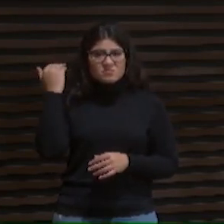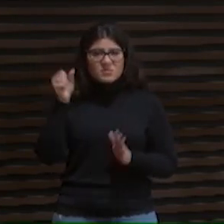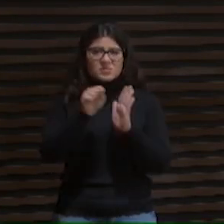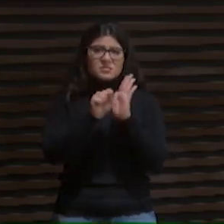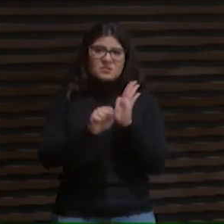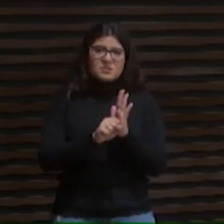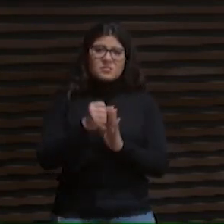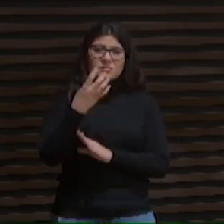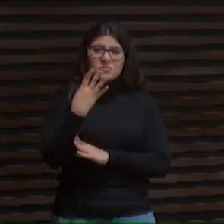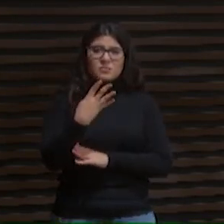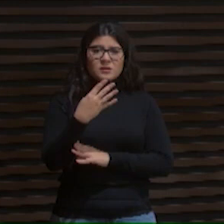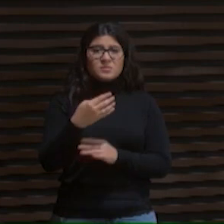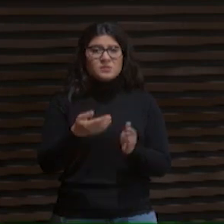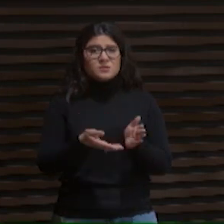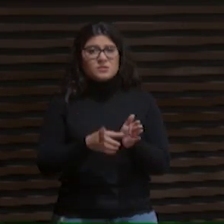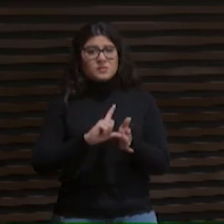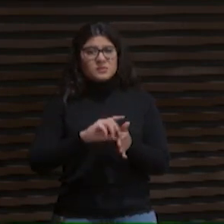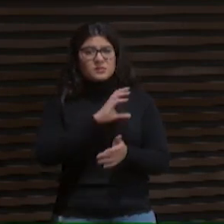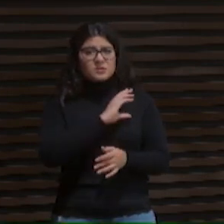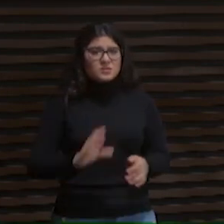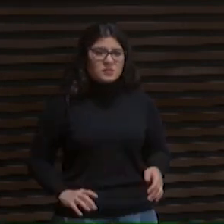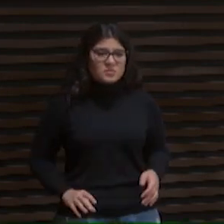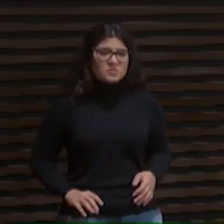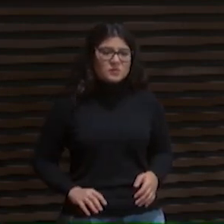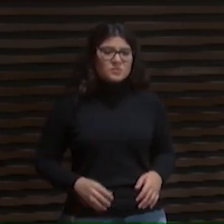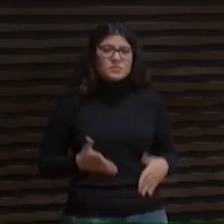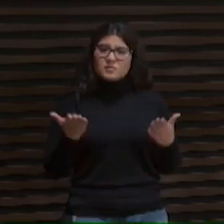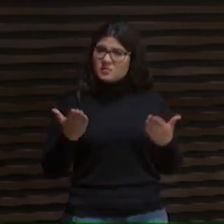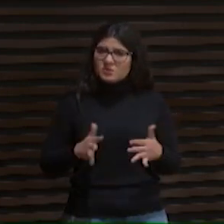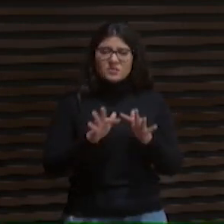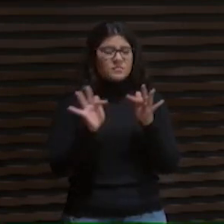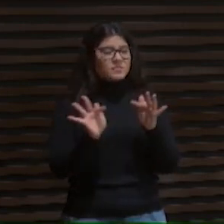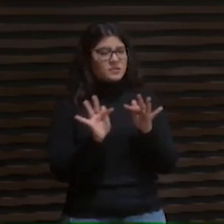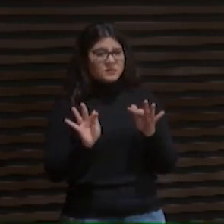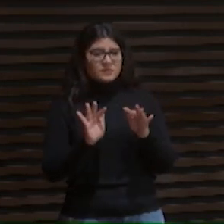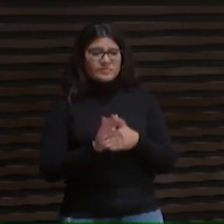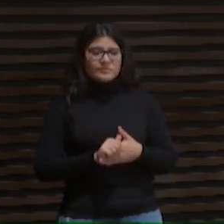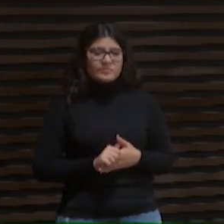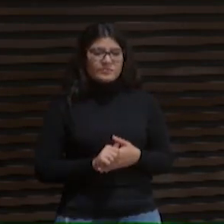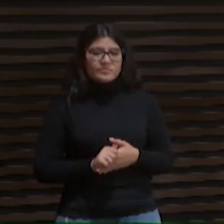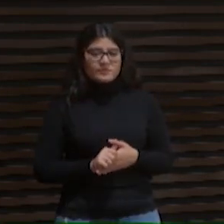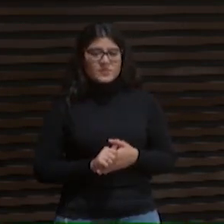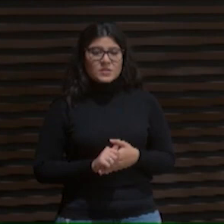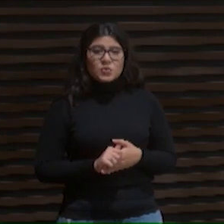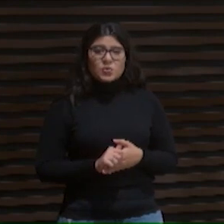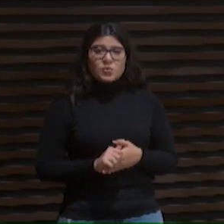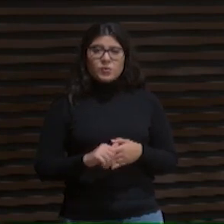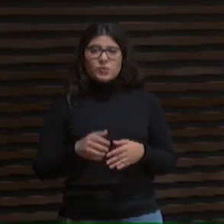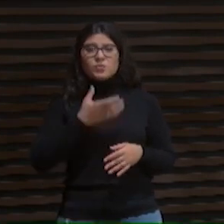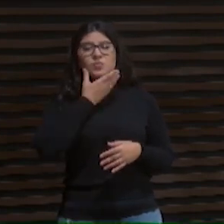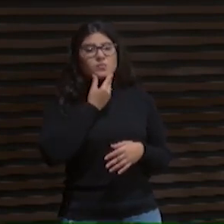Cristo, a toada da vida já era essa, em torno do homem e seus prazeres.